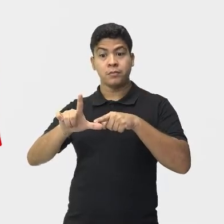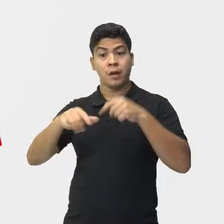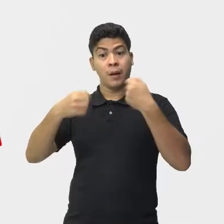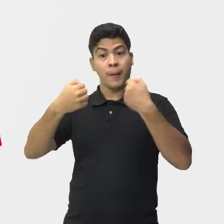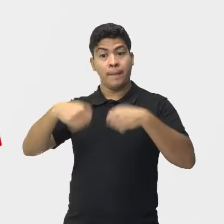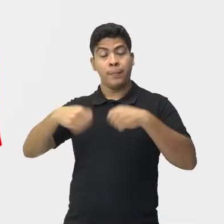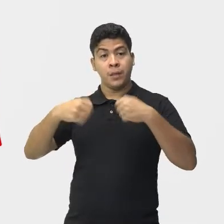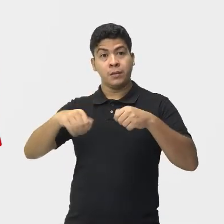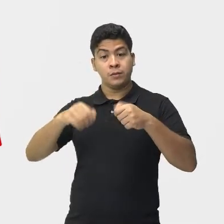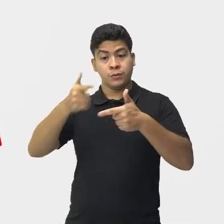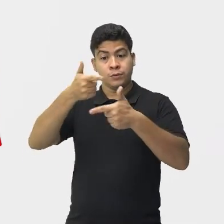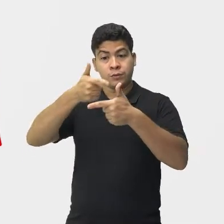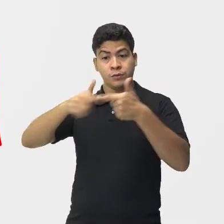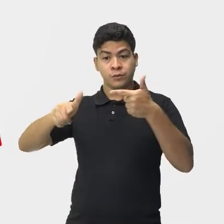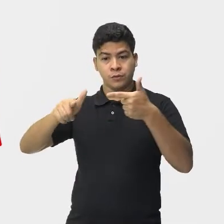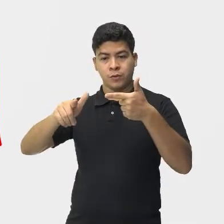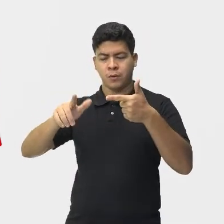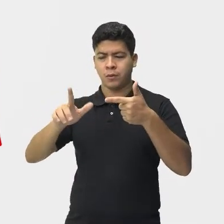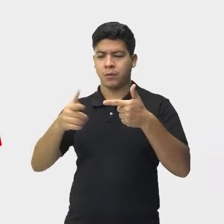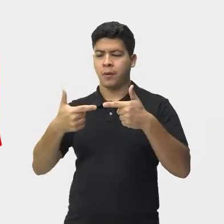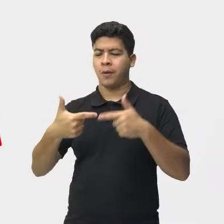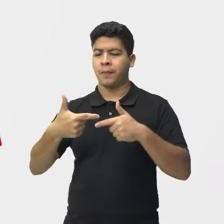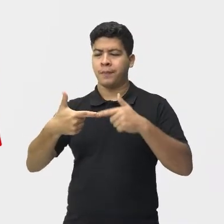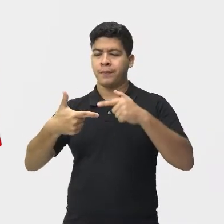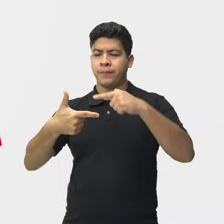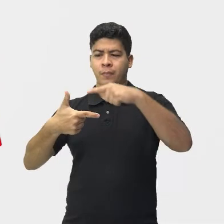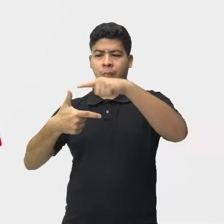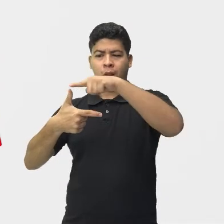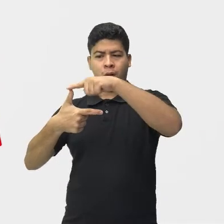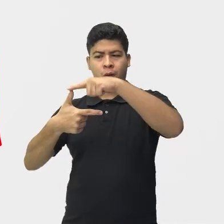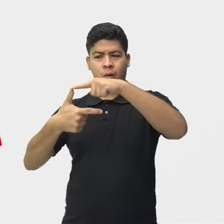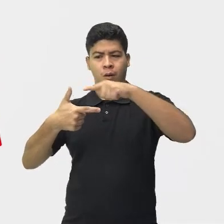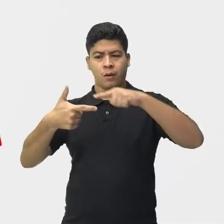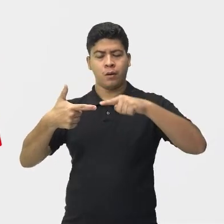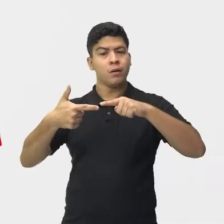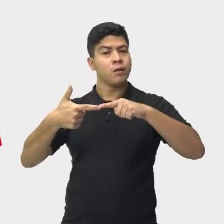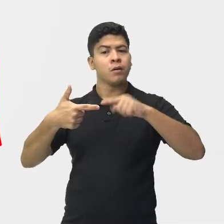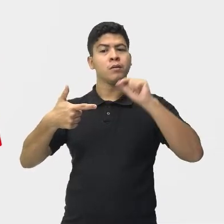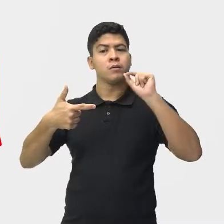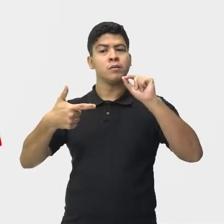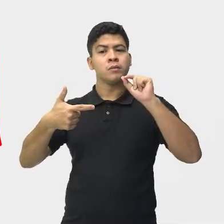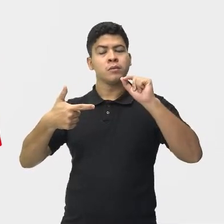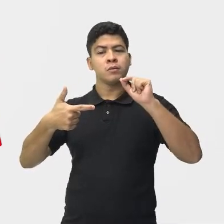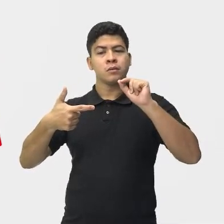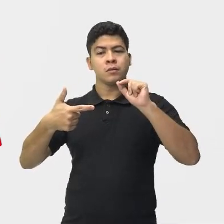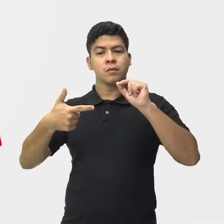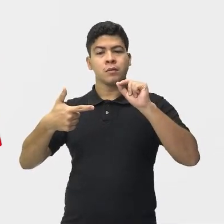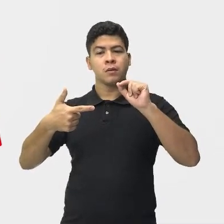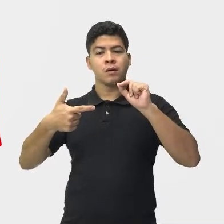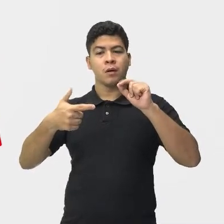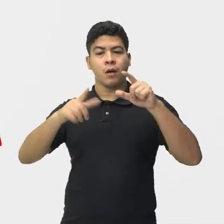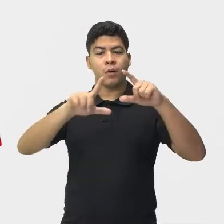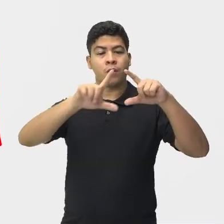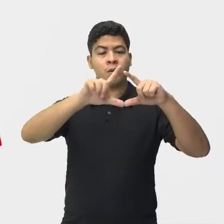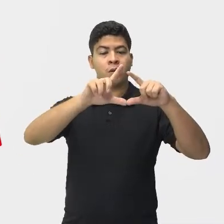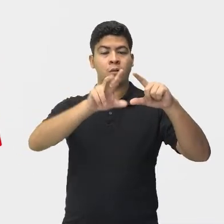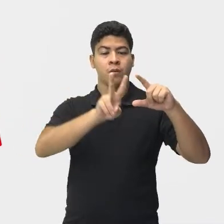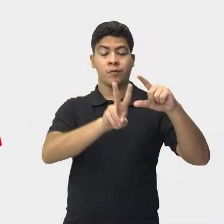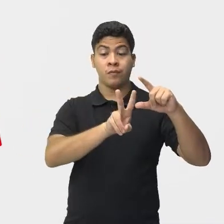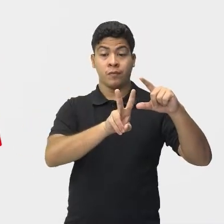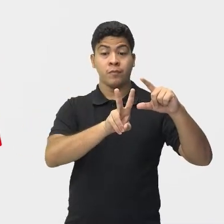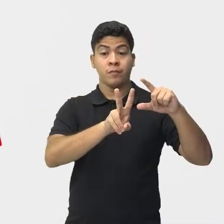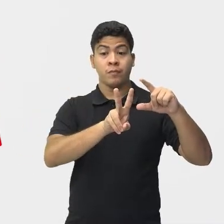o cateto oposto desse triângulo, esse cateto oposto é o ΔV, pelo cateto adjacente ao triângulo,